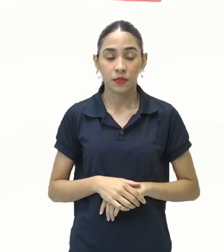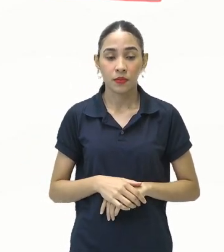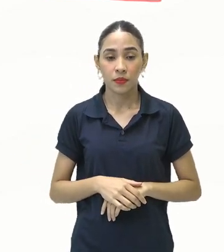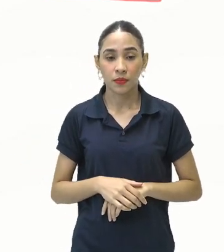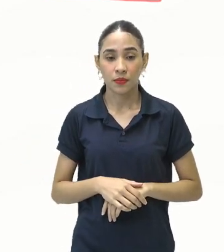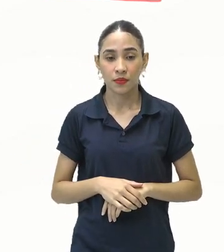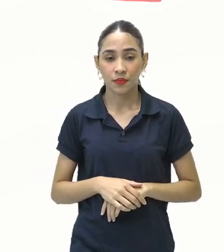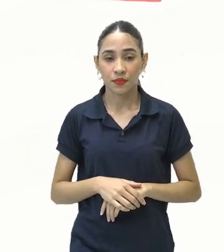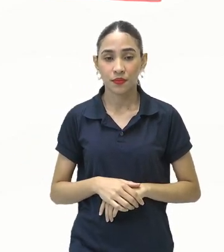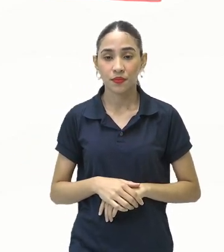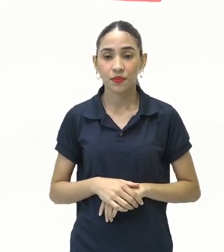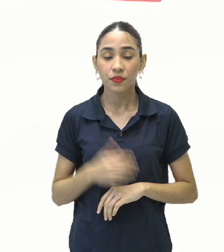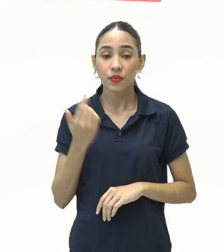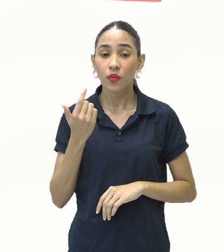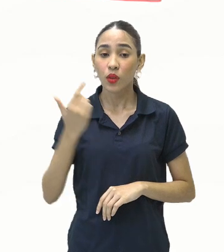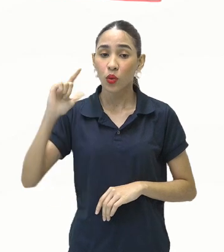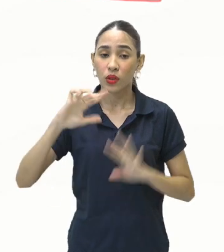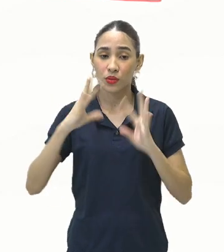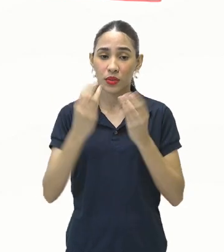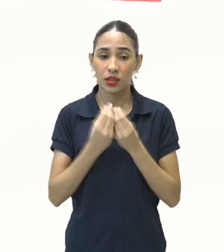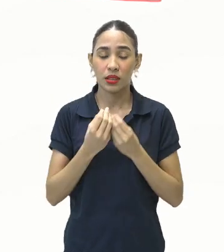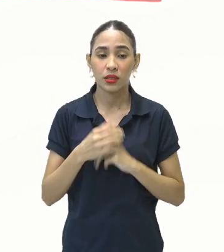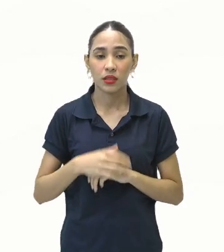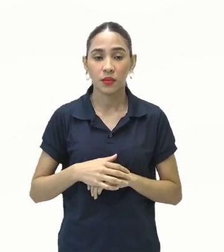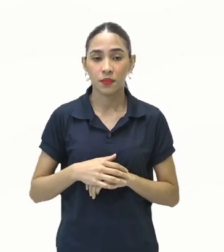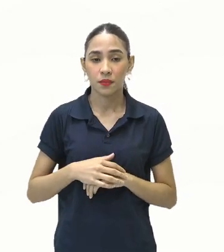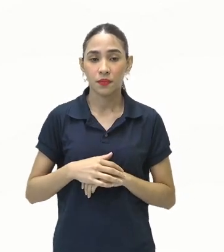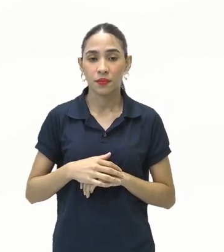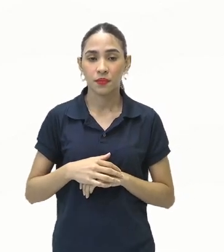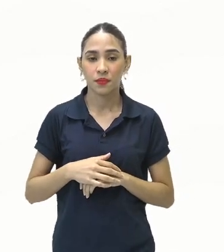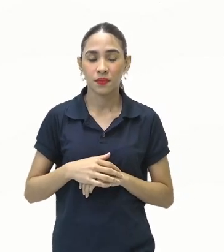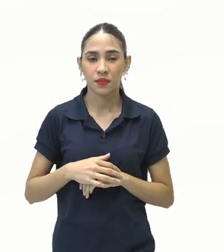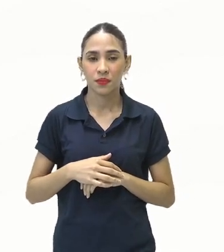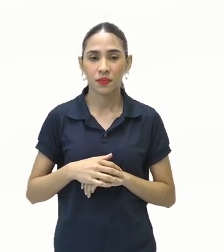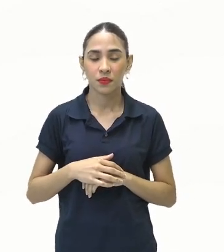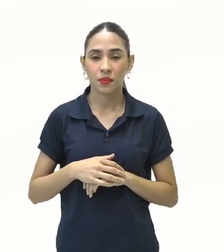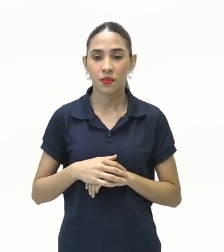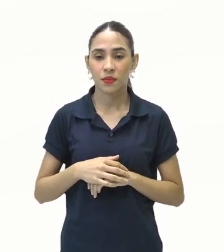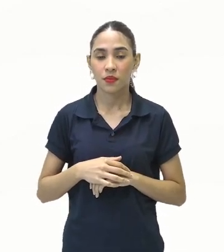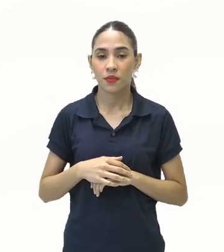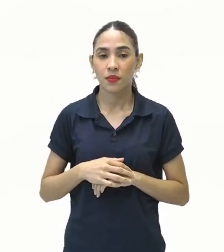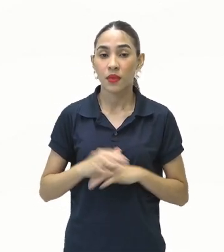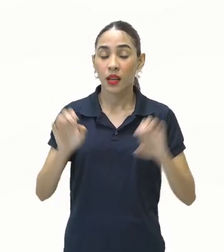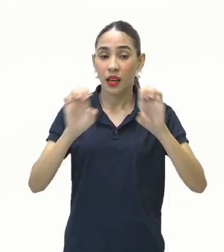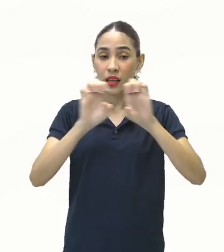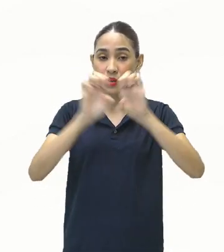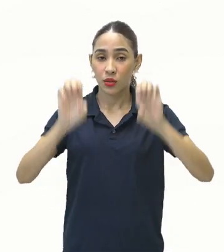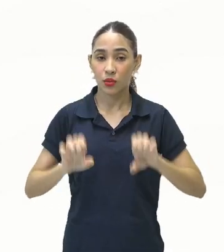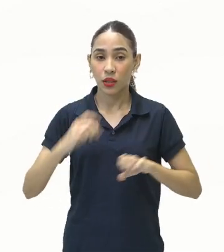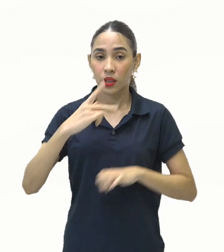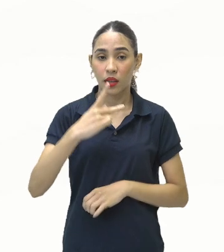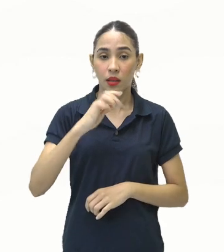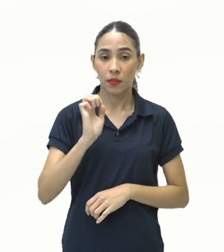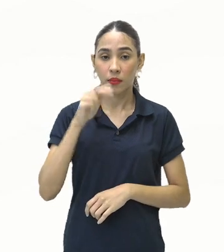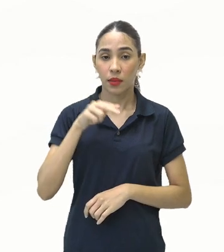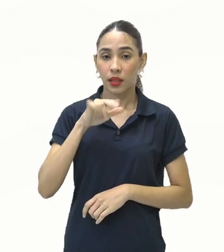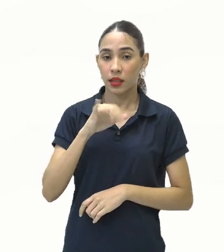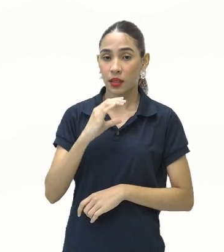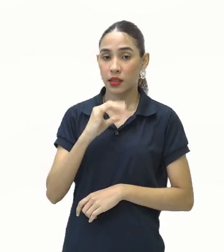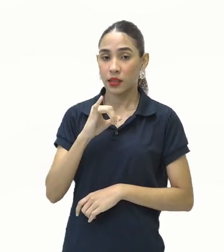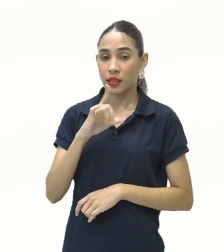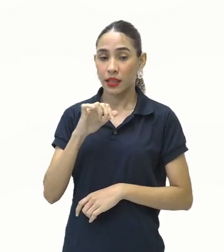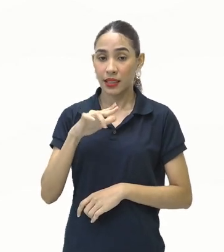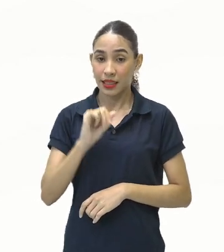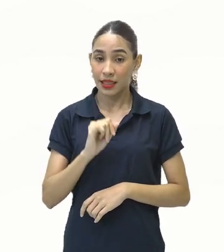ver aí esse composto. Então, nós temos aí a estrutura da penicilina, ela é dessa